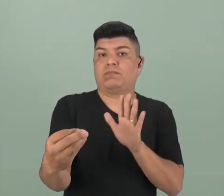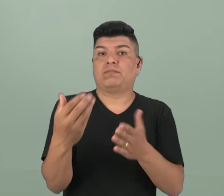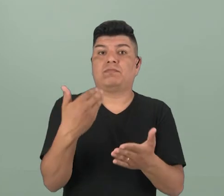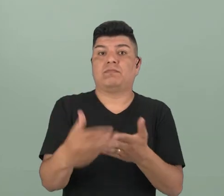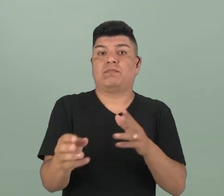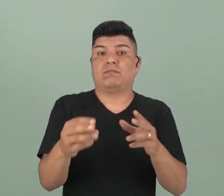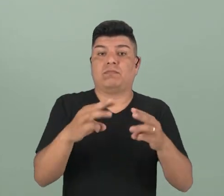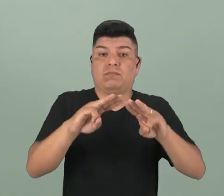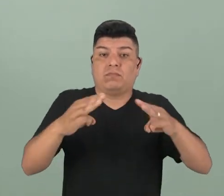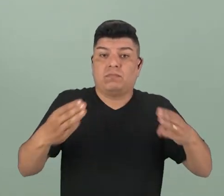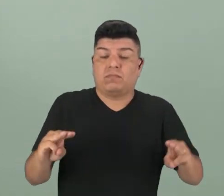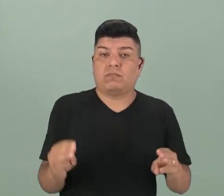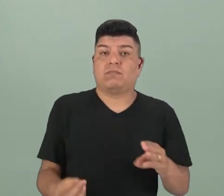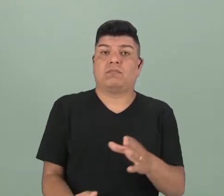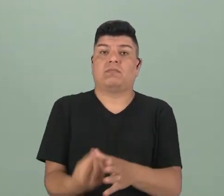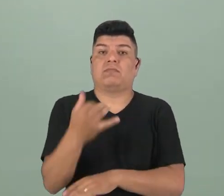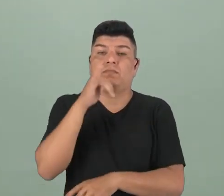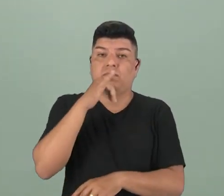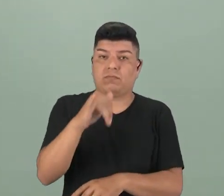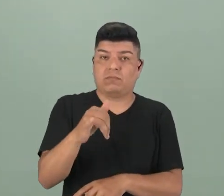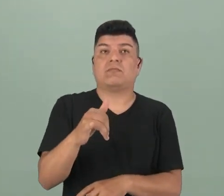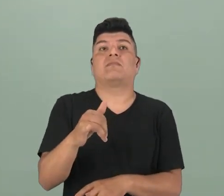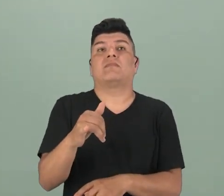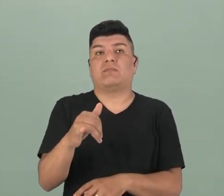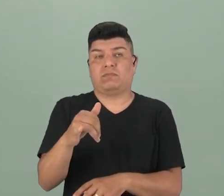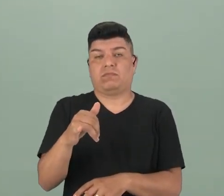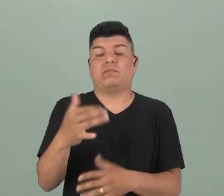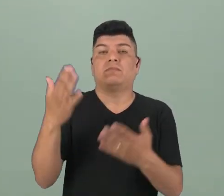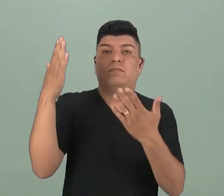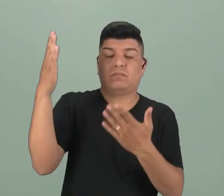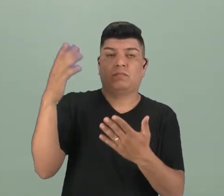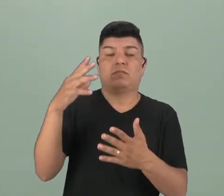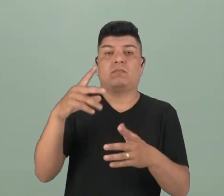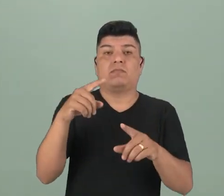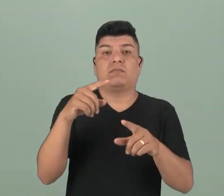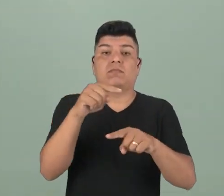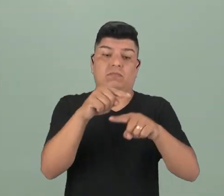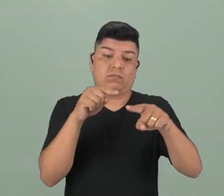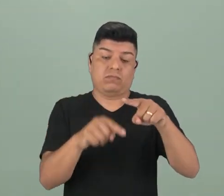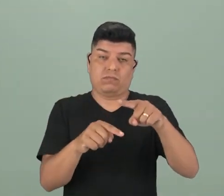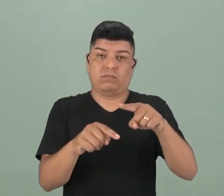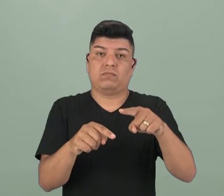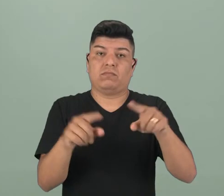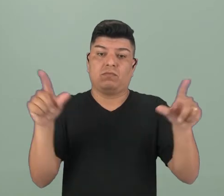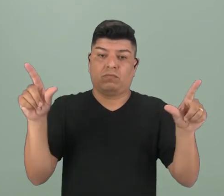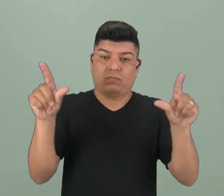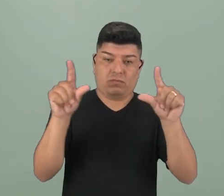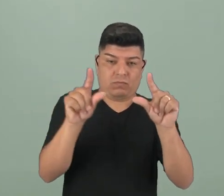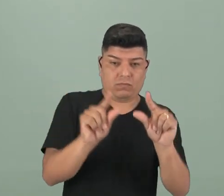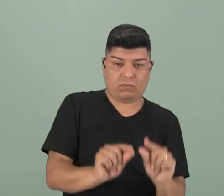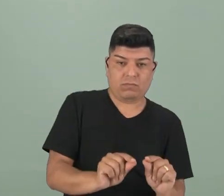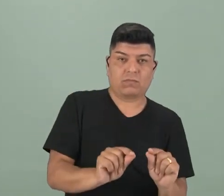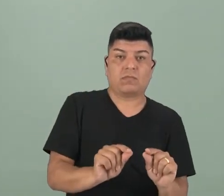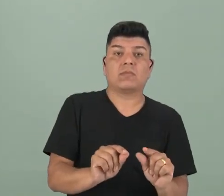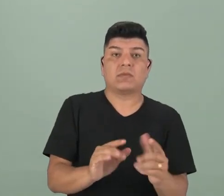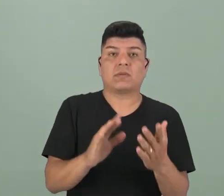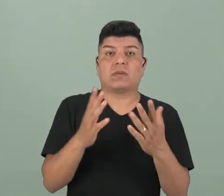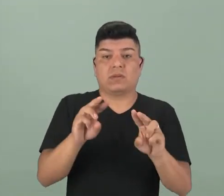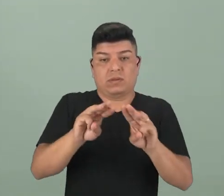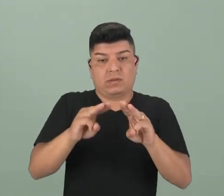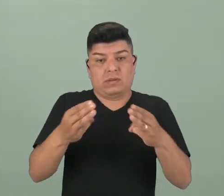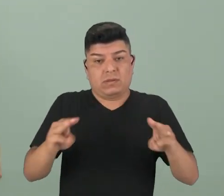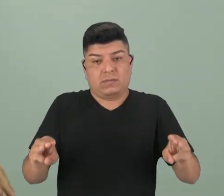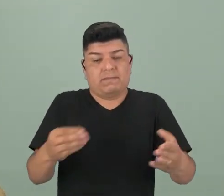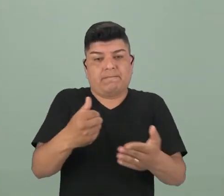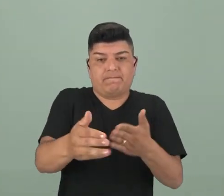ali formas de energia que nós chamamos de energia nuclear. Então você vai dividindo um átomo, ele vai ficando menor, e uma parte dessa massa vai